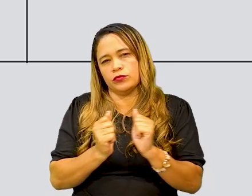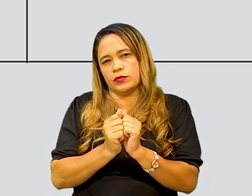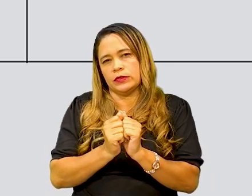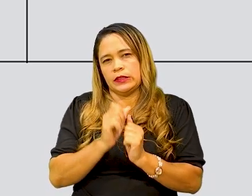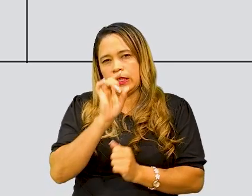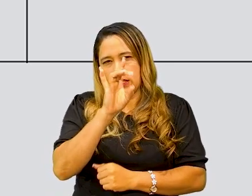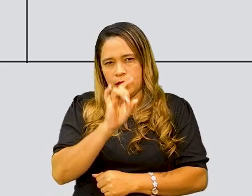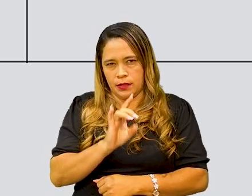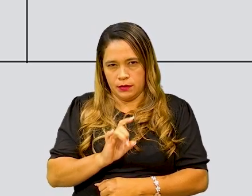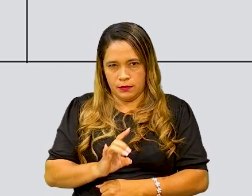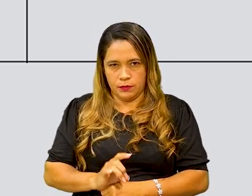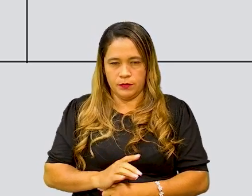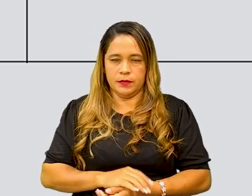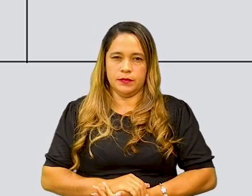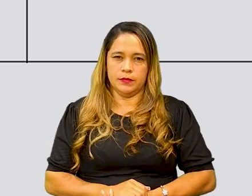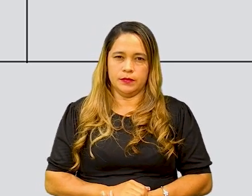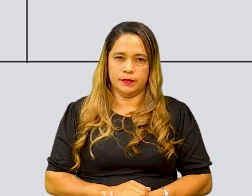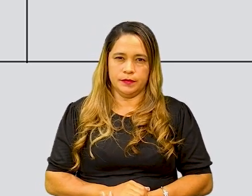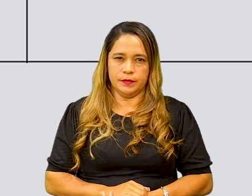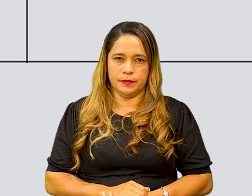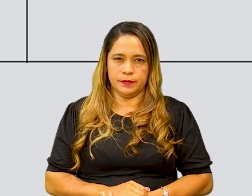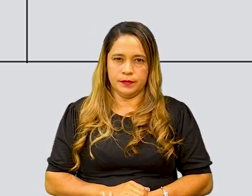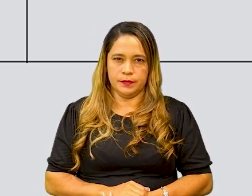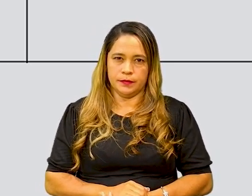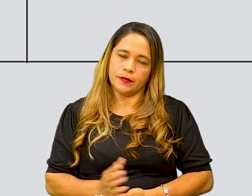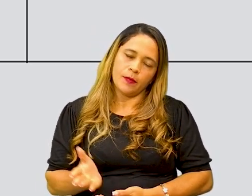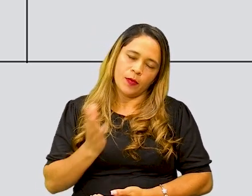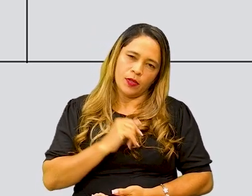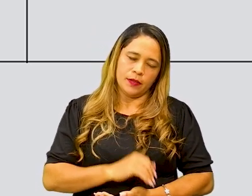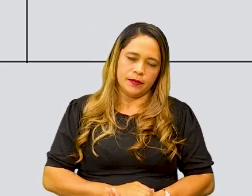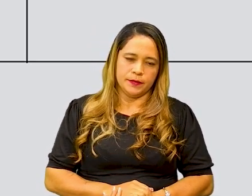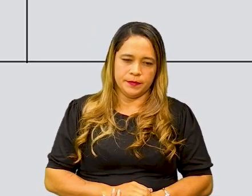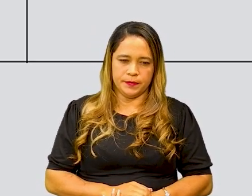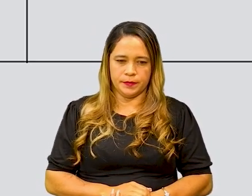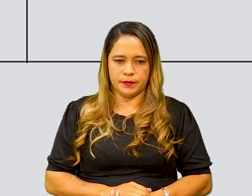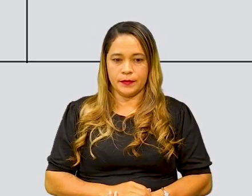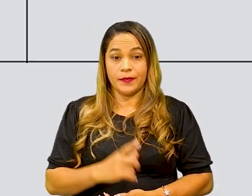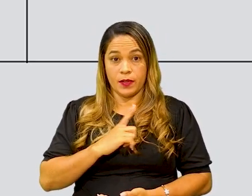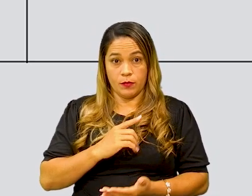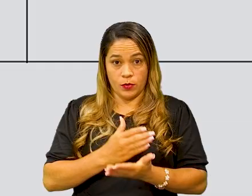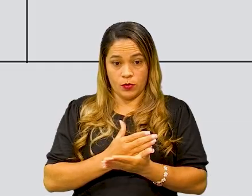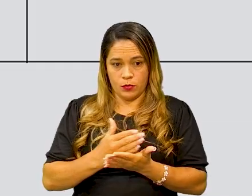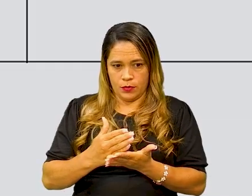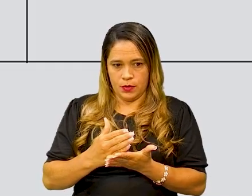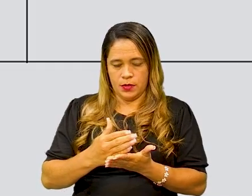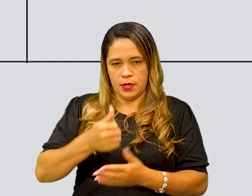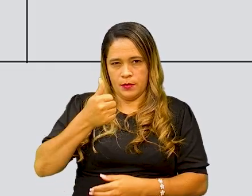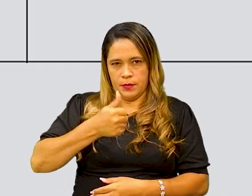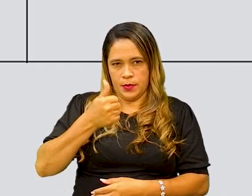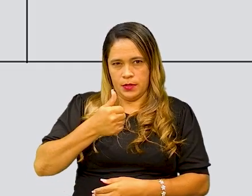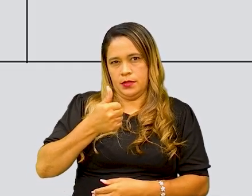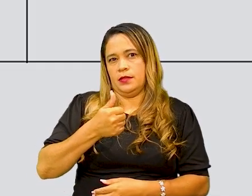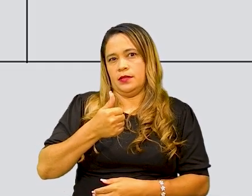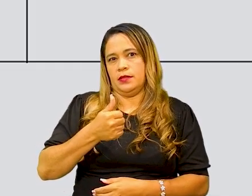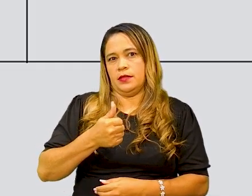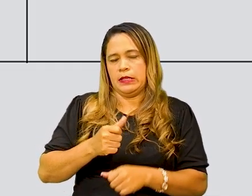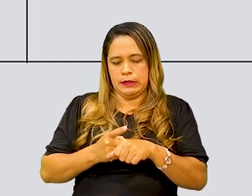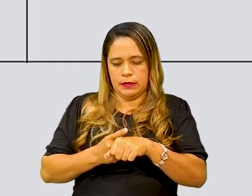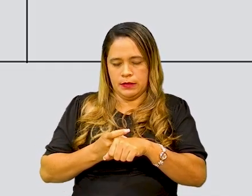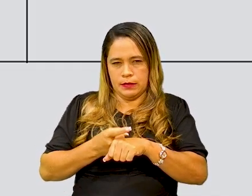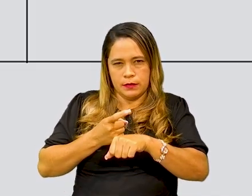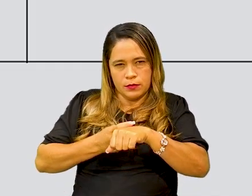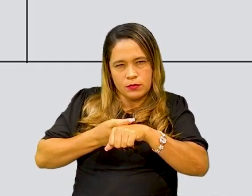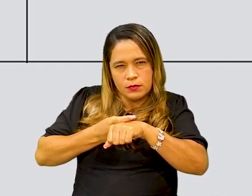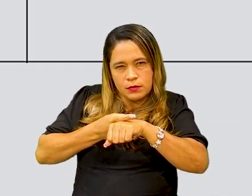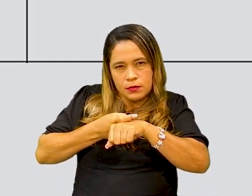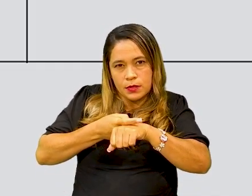uma das doenças. Bora lá então? Nós vamos começar com a primeira das doenças, que é o chamado tétano.